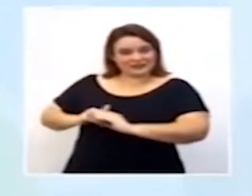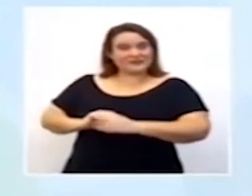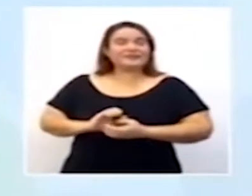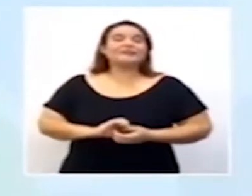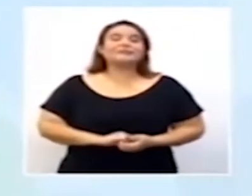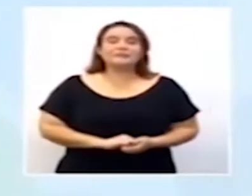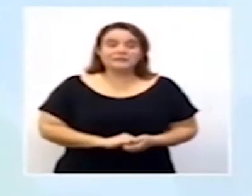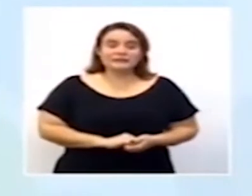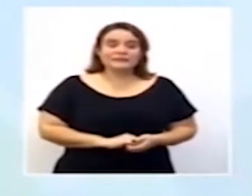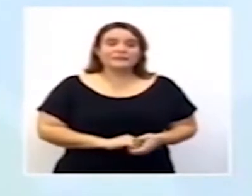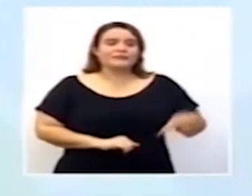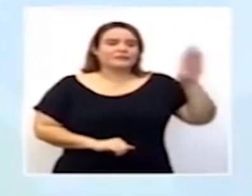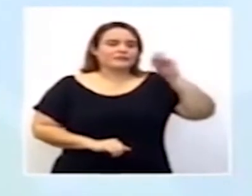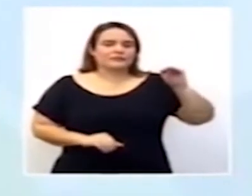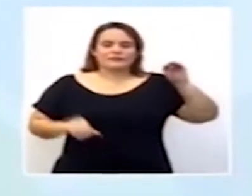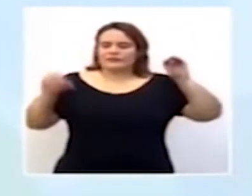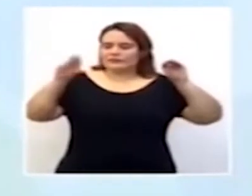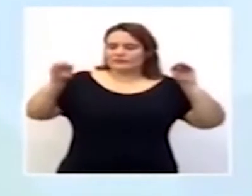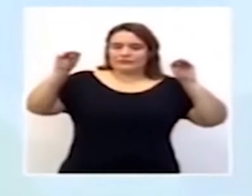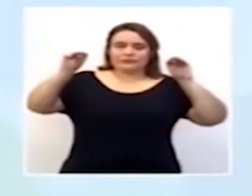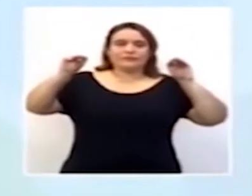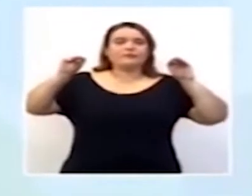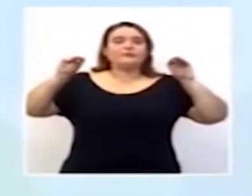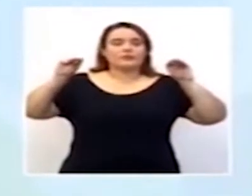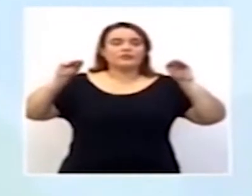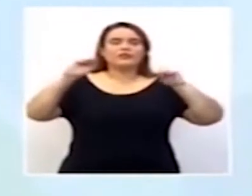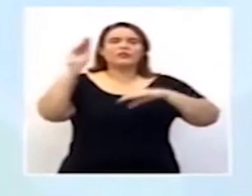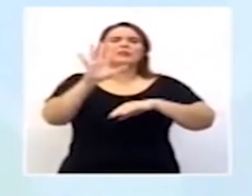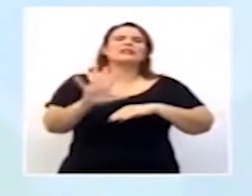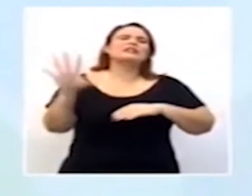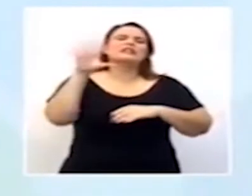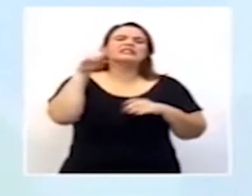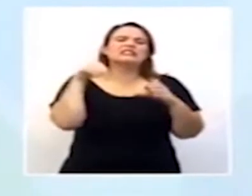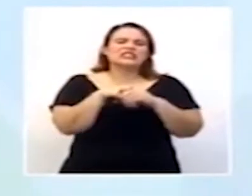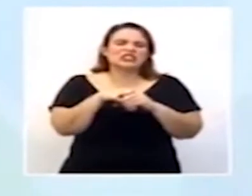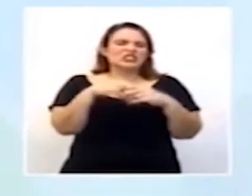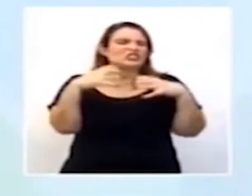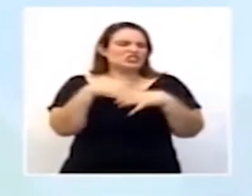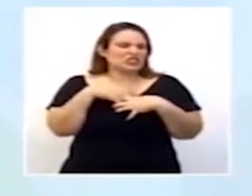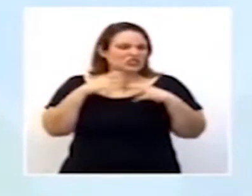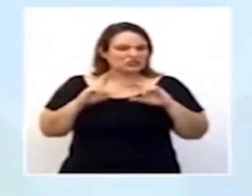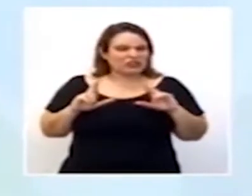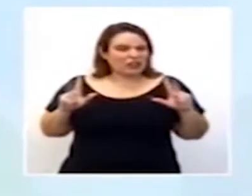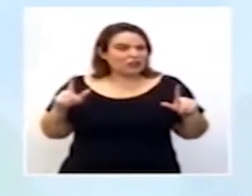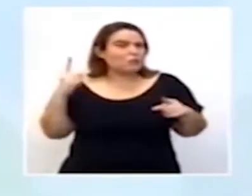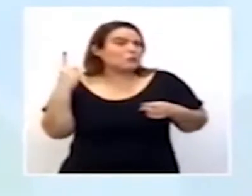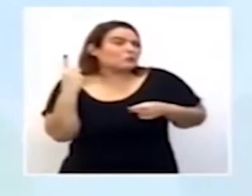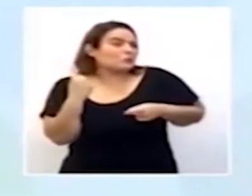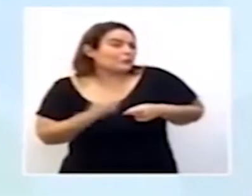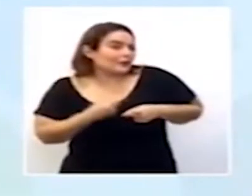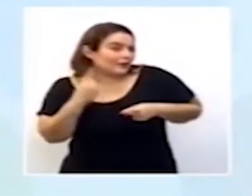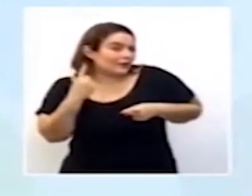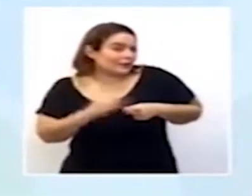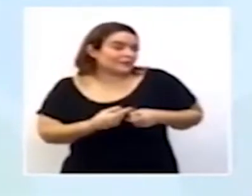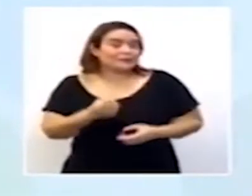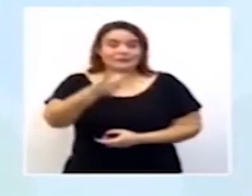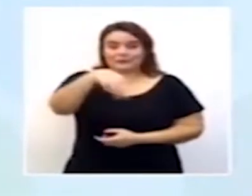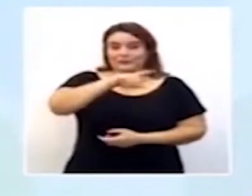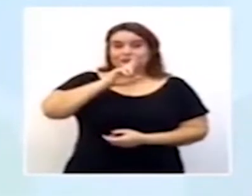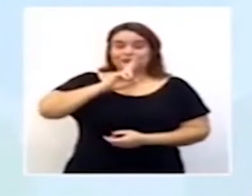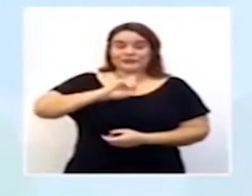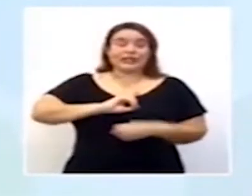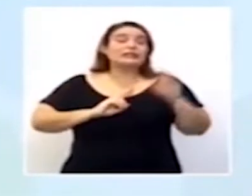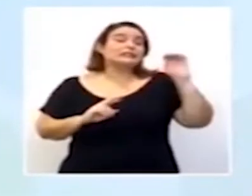diferenças de soltar que entre falantes das regiões brasileiras porque é um responder sim ou não E